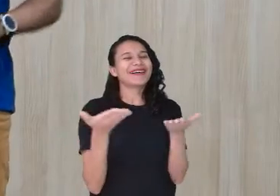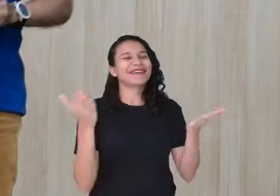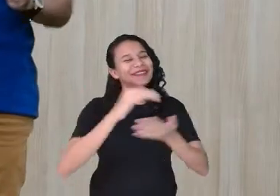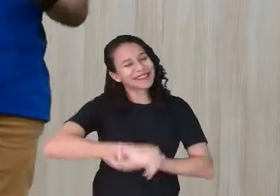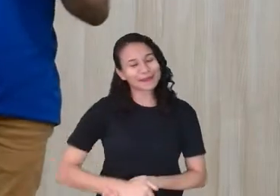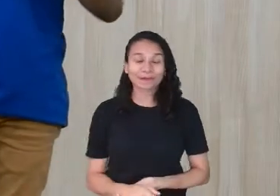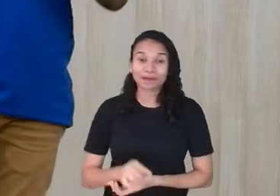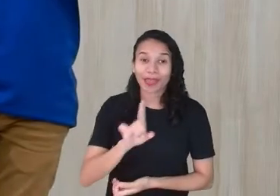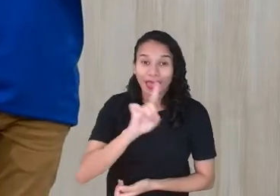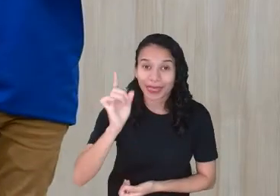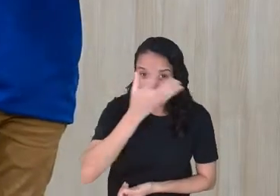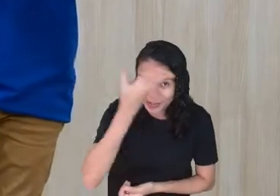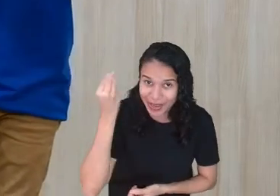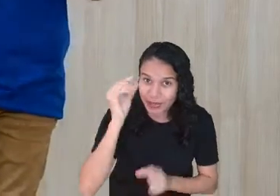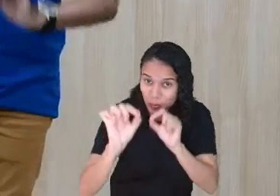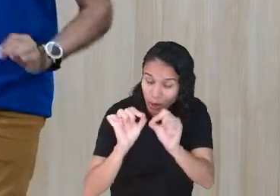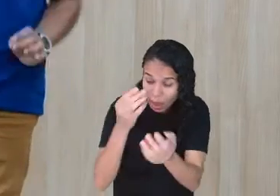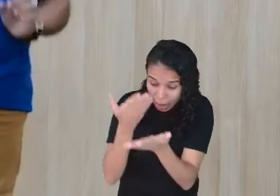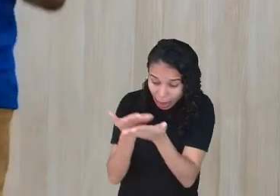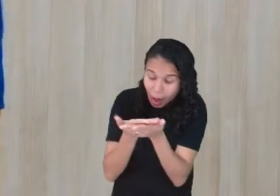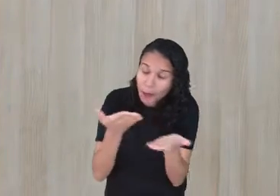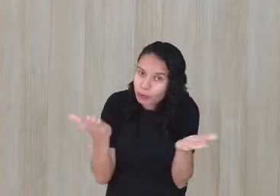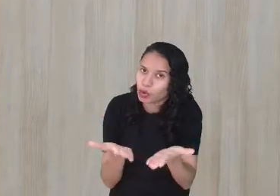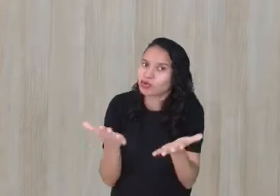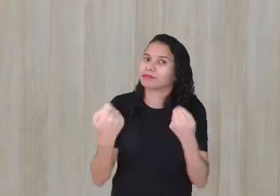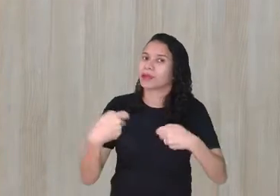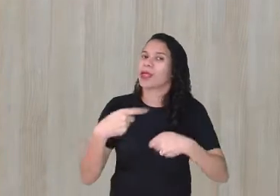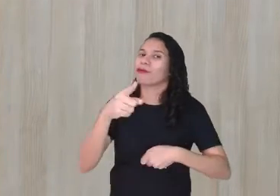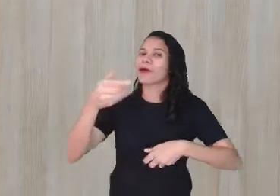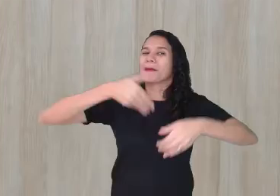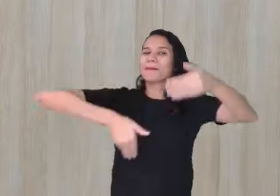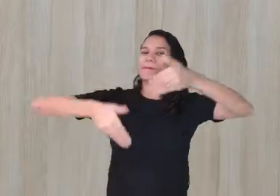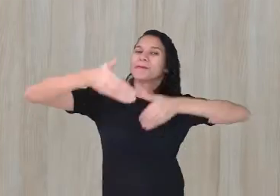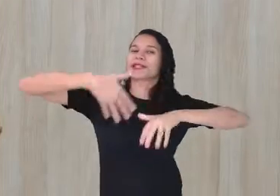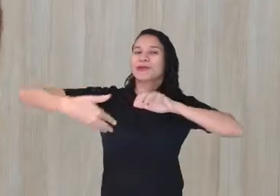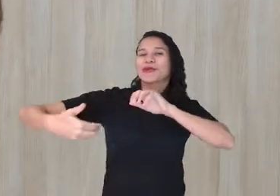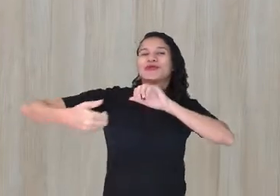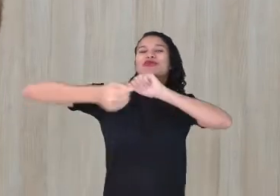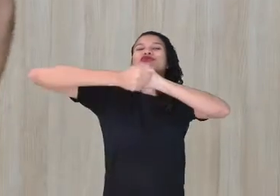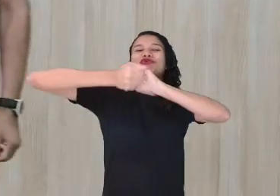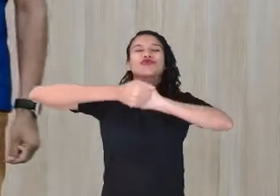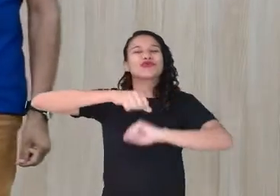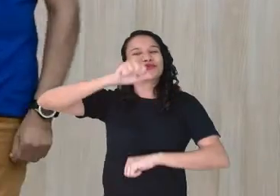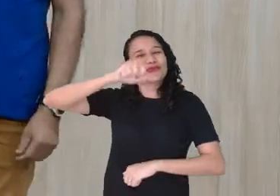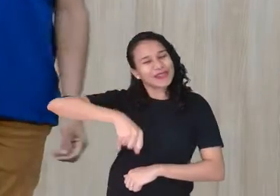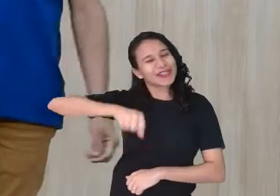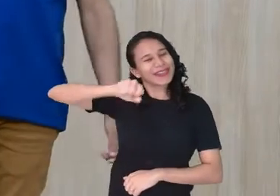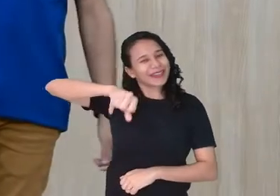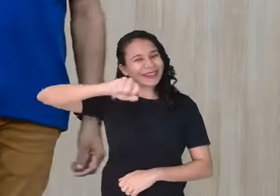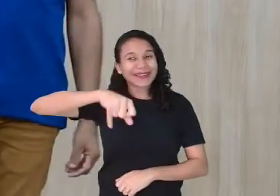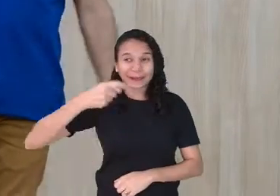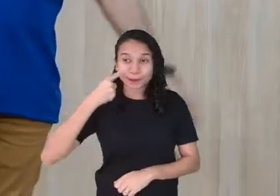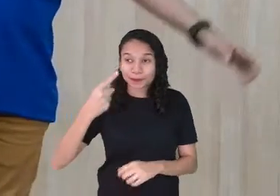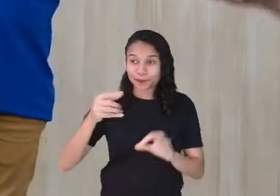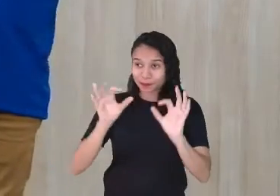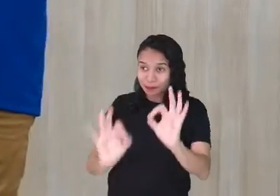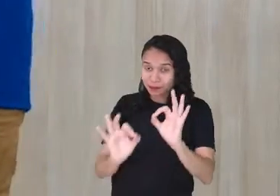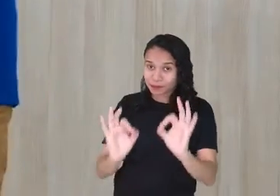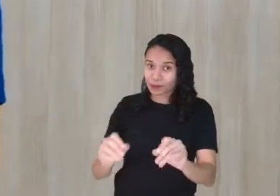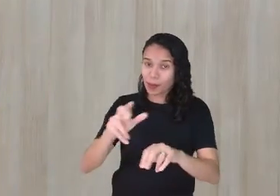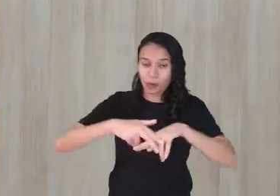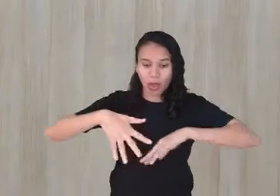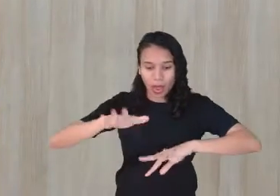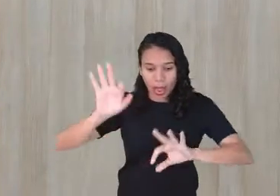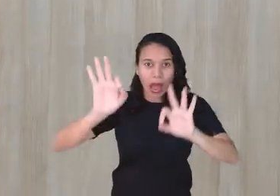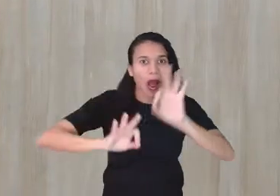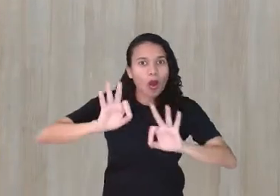bom? Não esquece que essa aula eu quero a participação de vocês, direta, exatamente, tá bom? Então, arruma